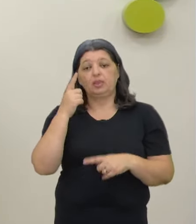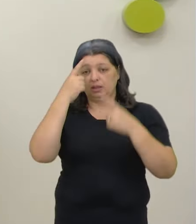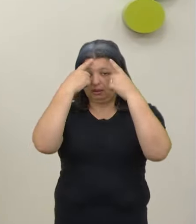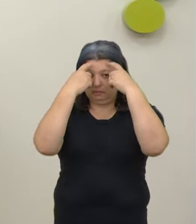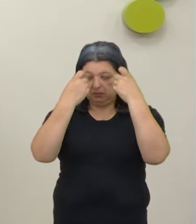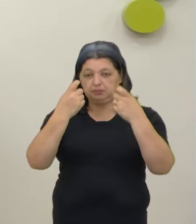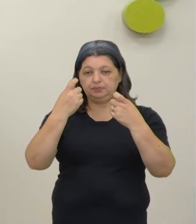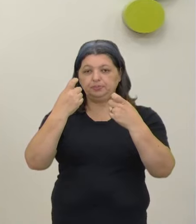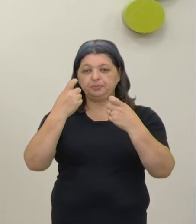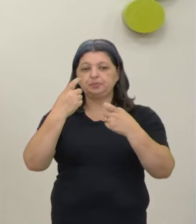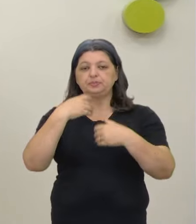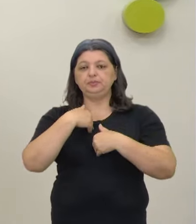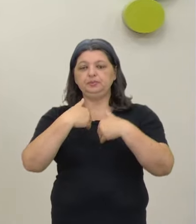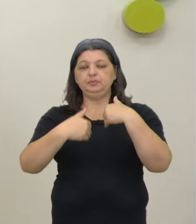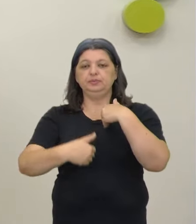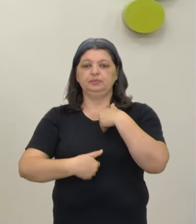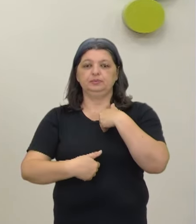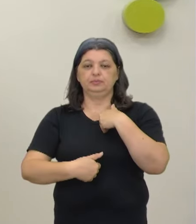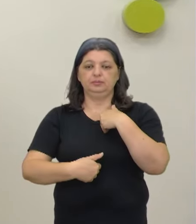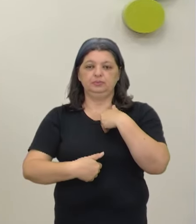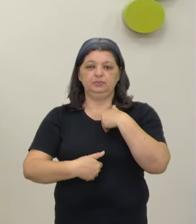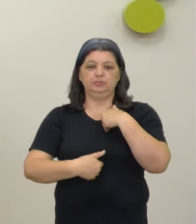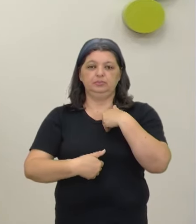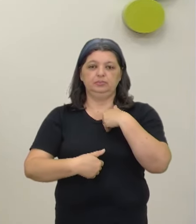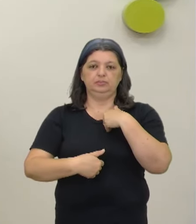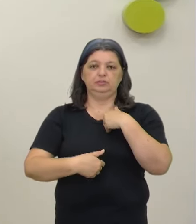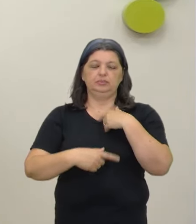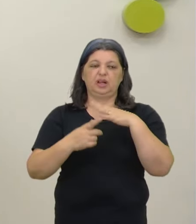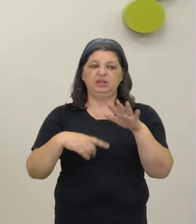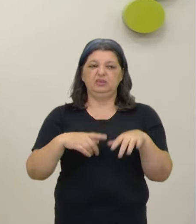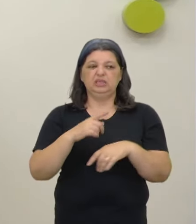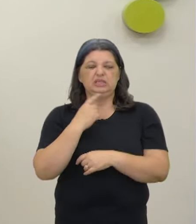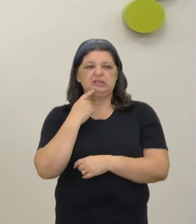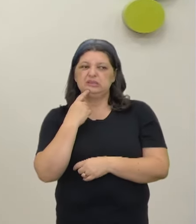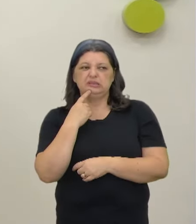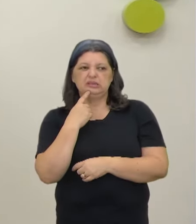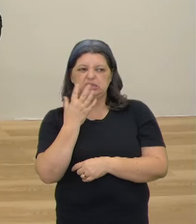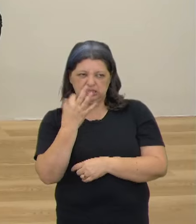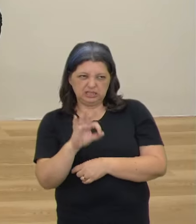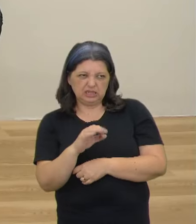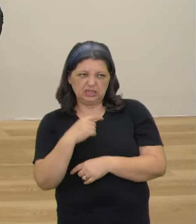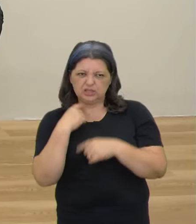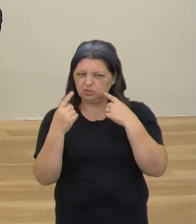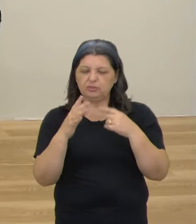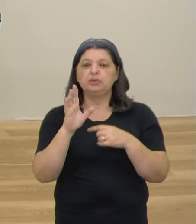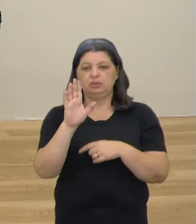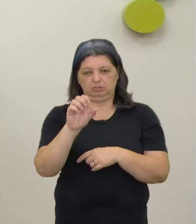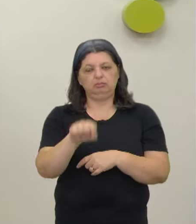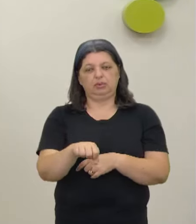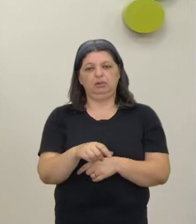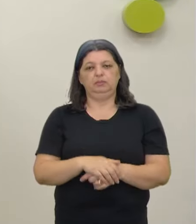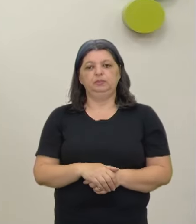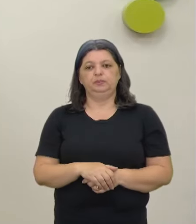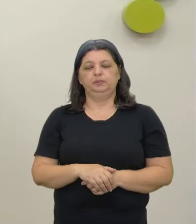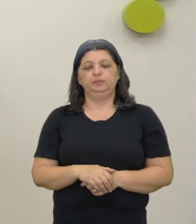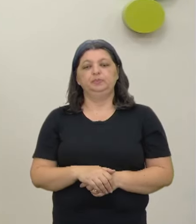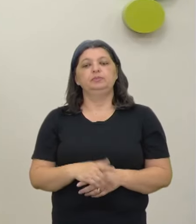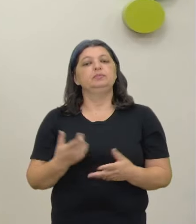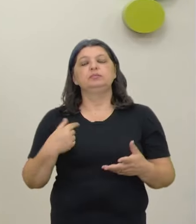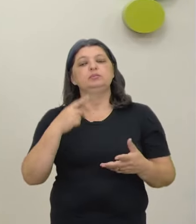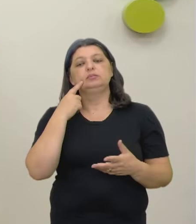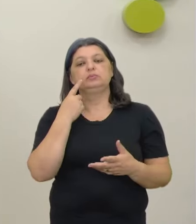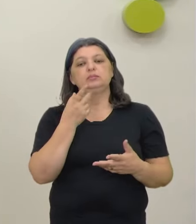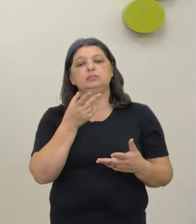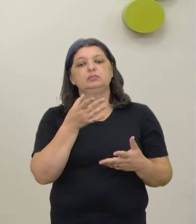violência física que a gente até duvida que é violência física, mas é também, né? Por exemplo, quando você deixa